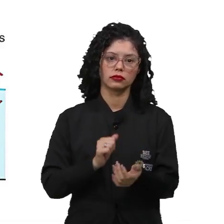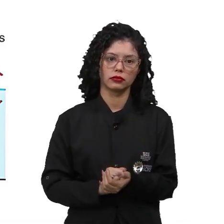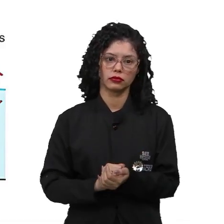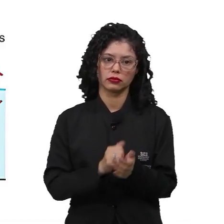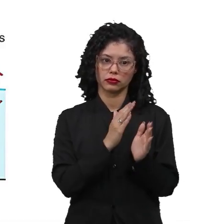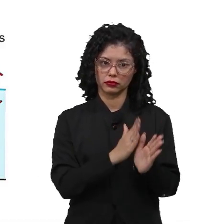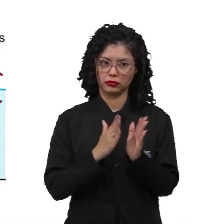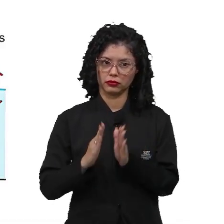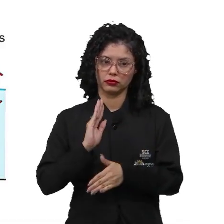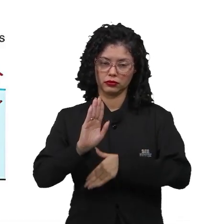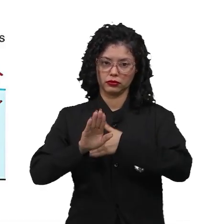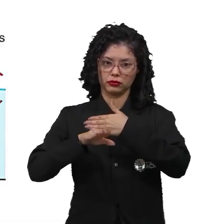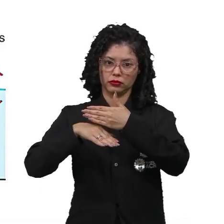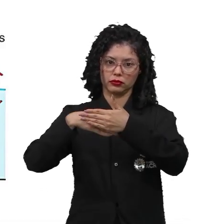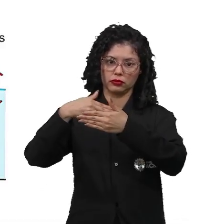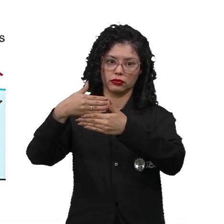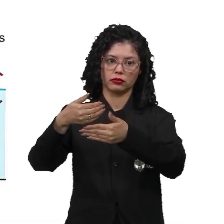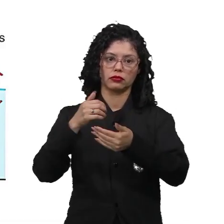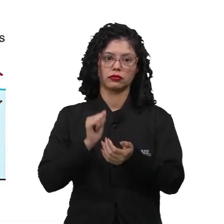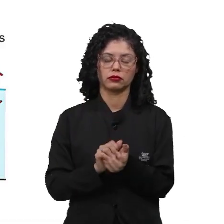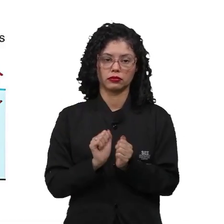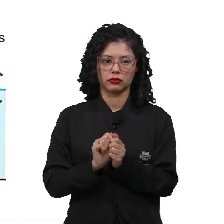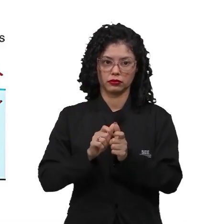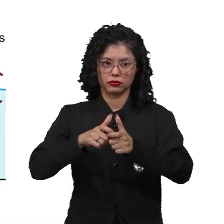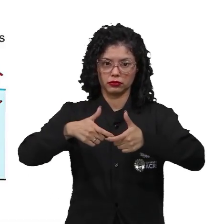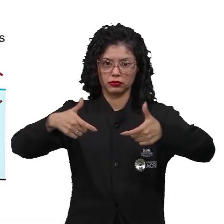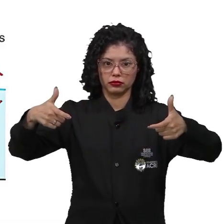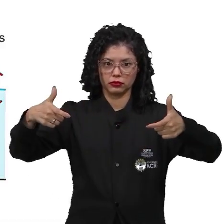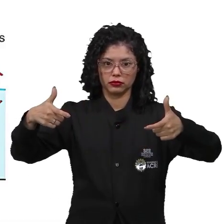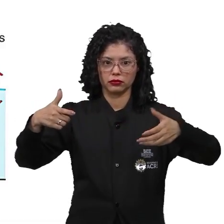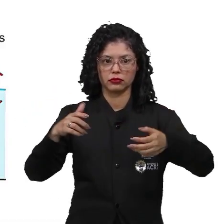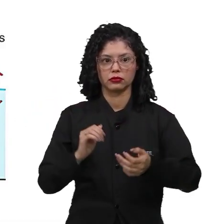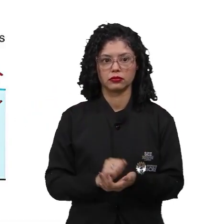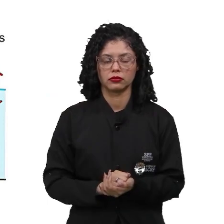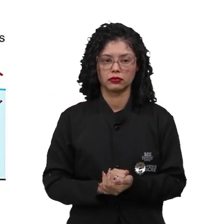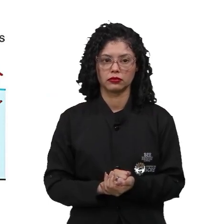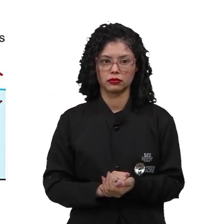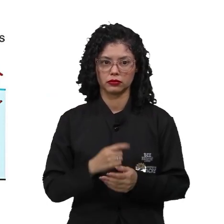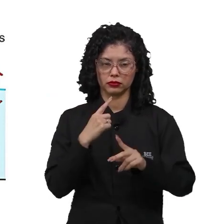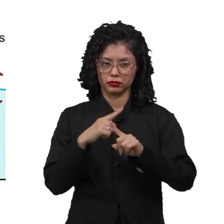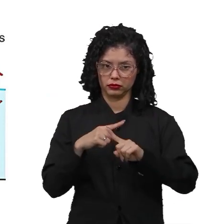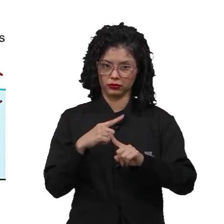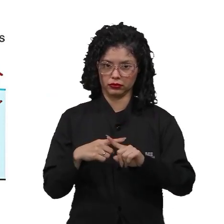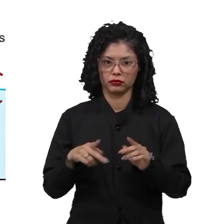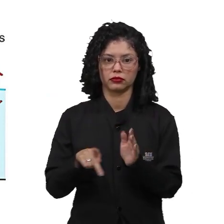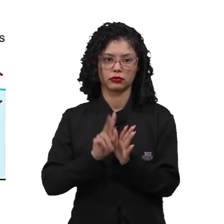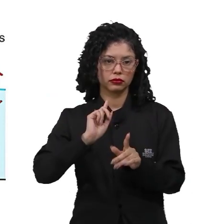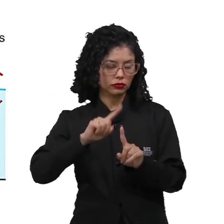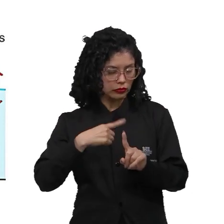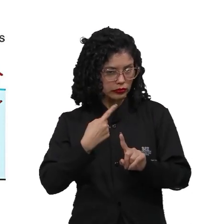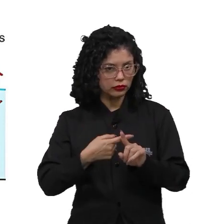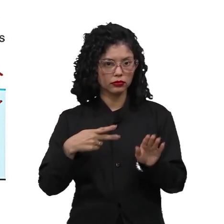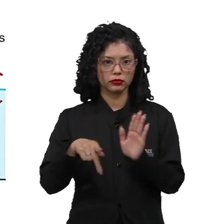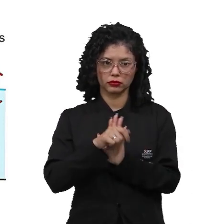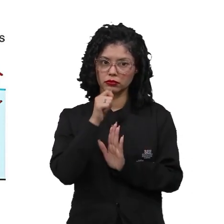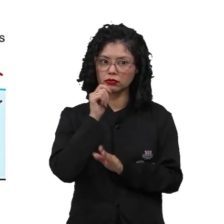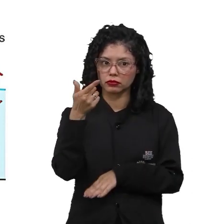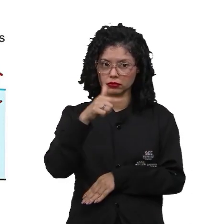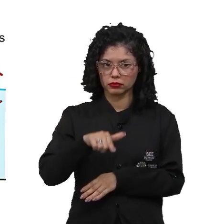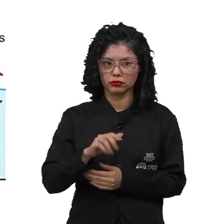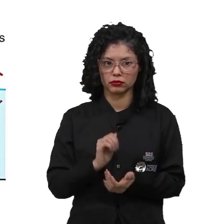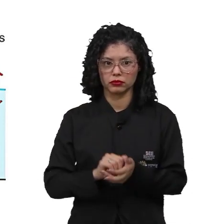vão passar por um processo de expansão clonal. Então, eles vão multiplicar, depois eles vão fazer esse processo